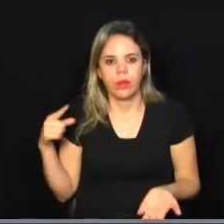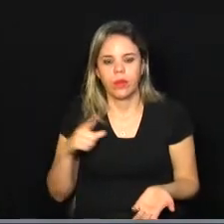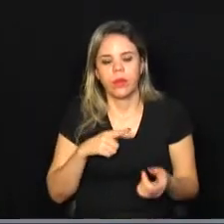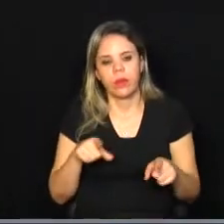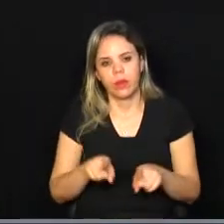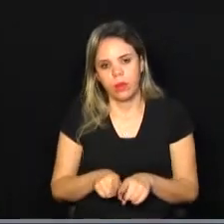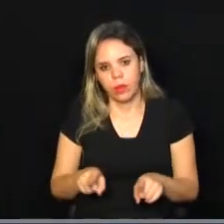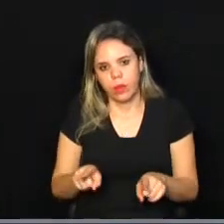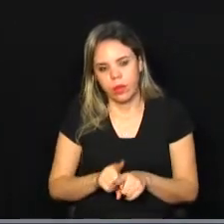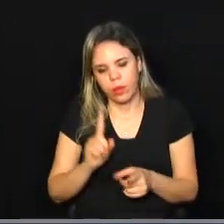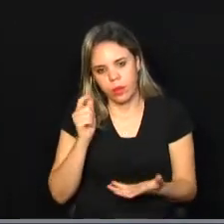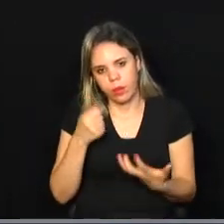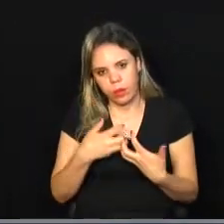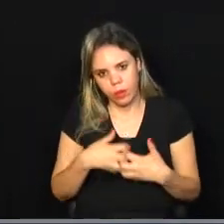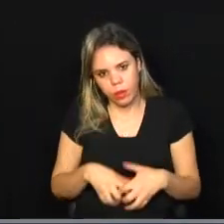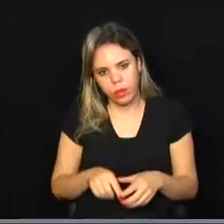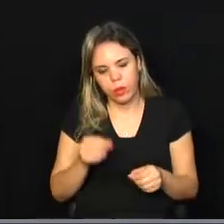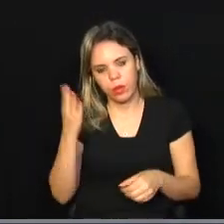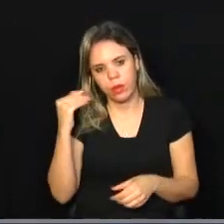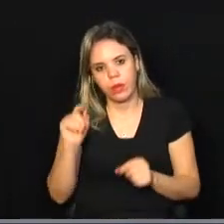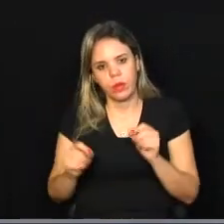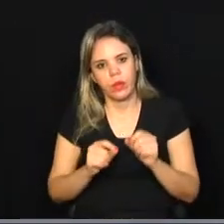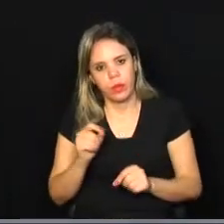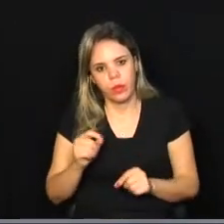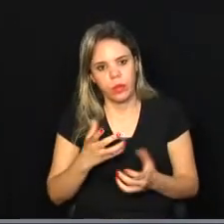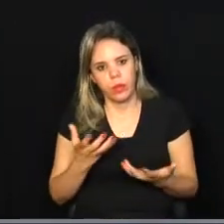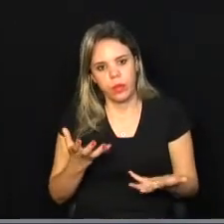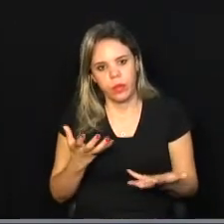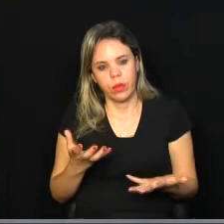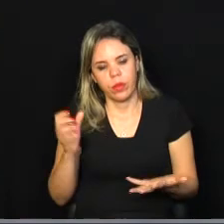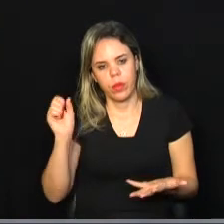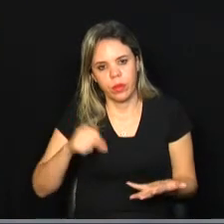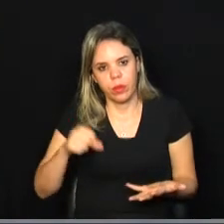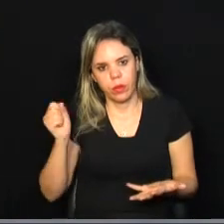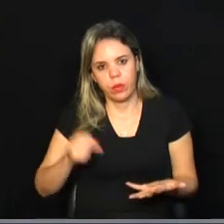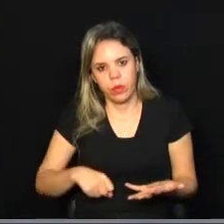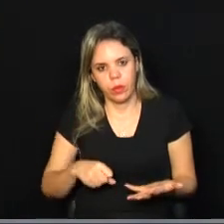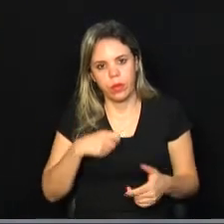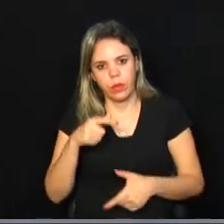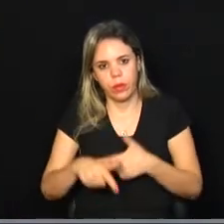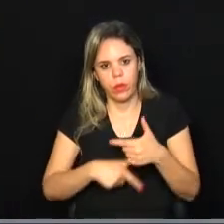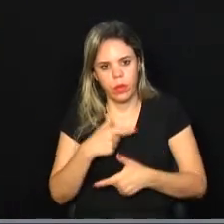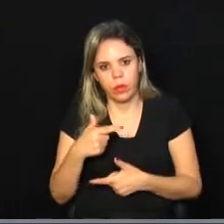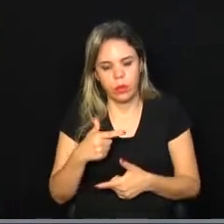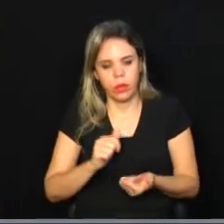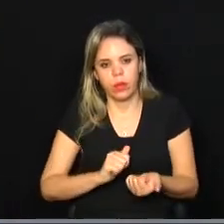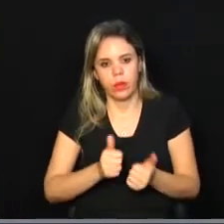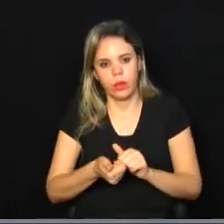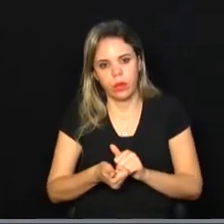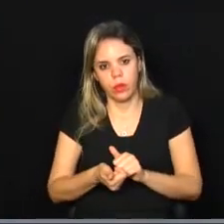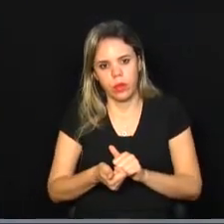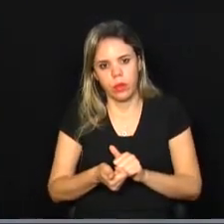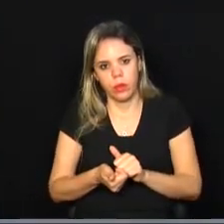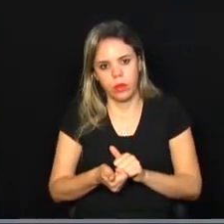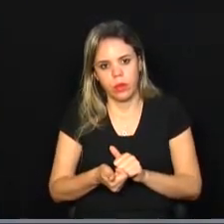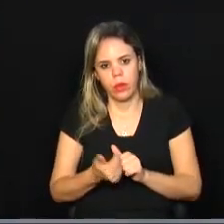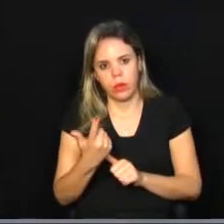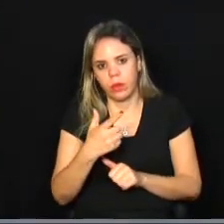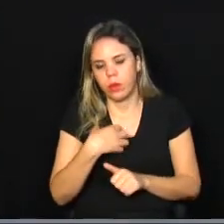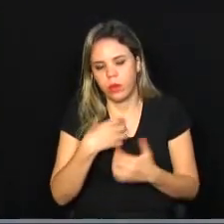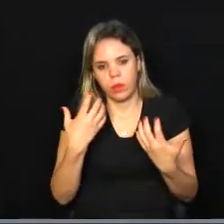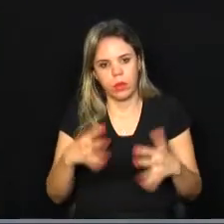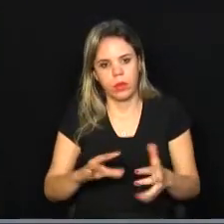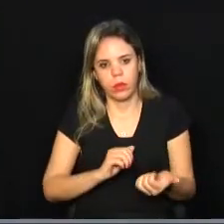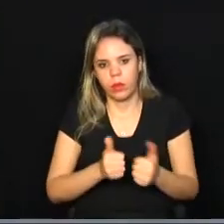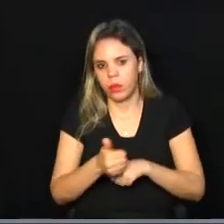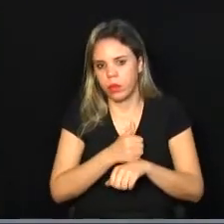também tomei a decisão sabendo que eu queria, sim, trabalhar com esporte. Por outro lado, eu não queria ser